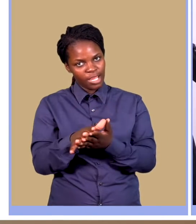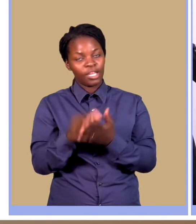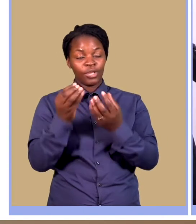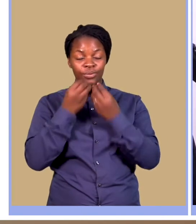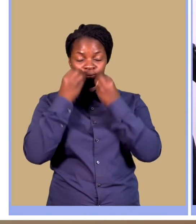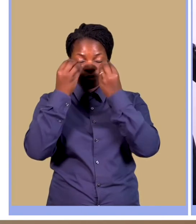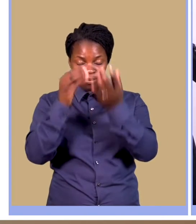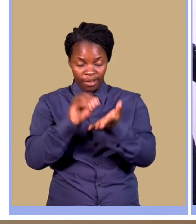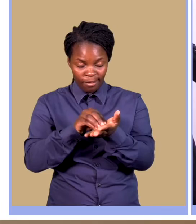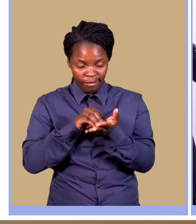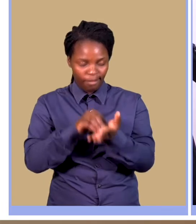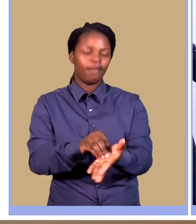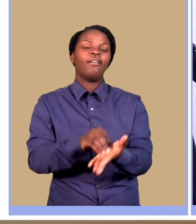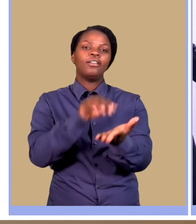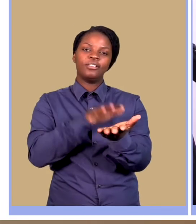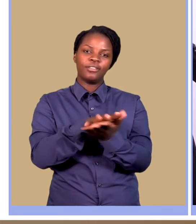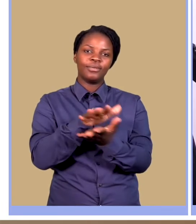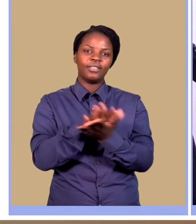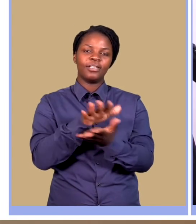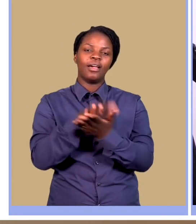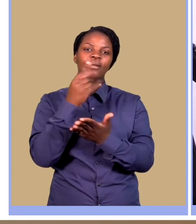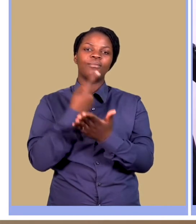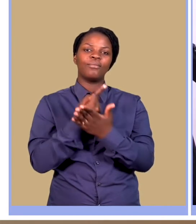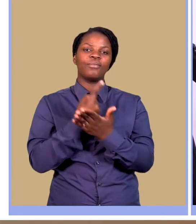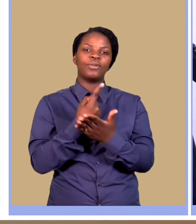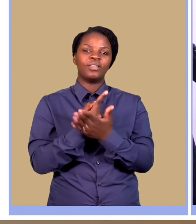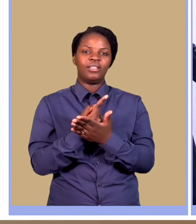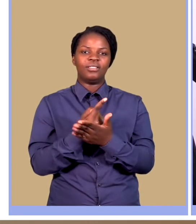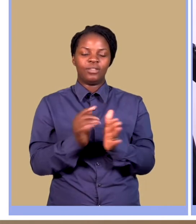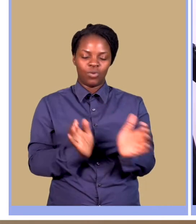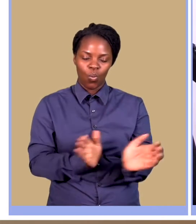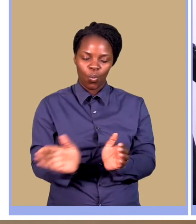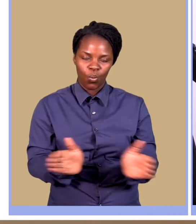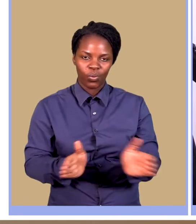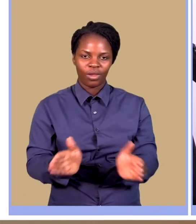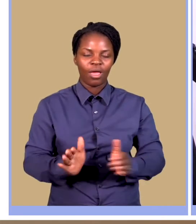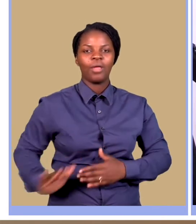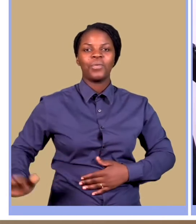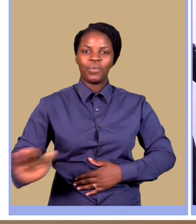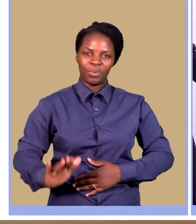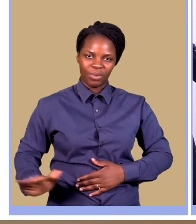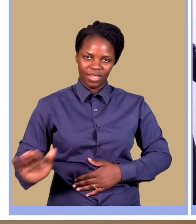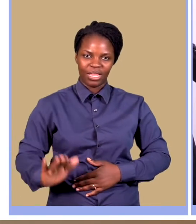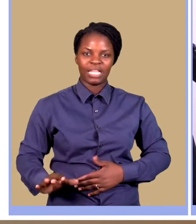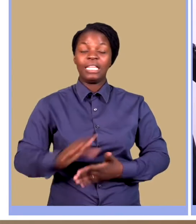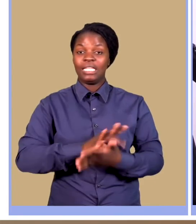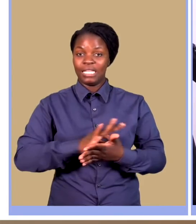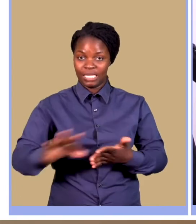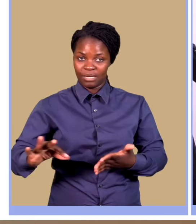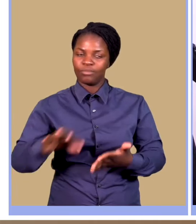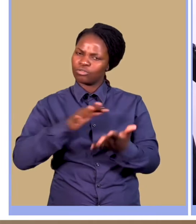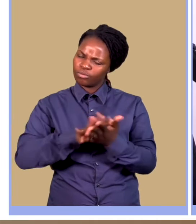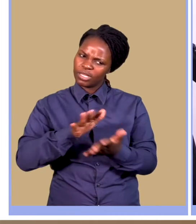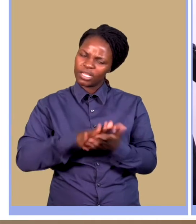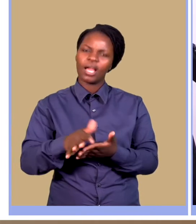ambiente, e dar a entender por que nós fazemos isso e por que nós temos que agir nesse bairro. Agimos no tal bairro